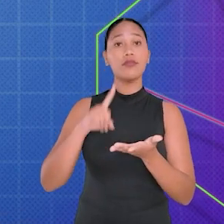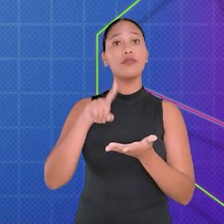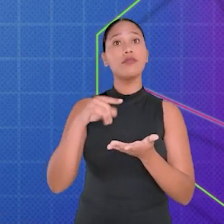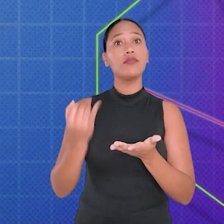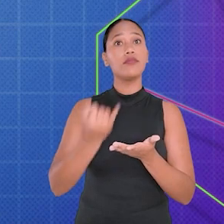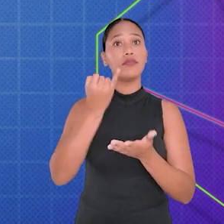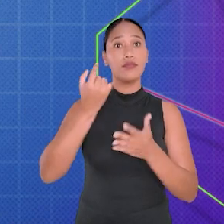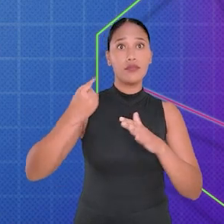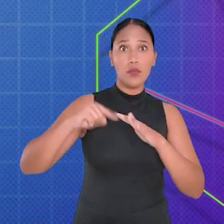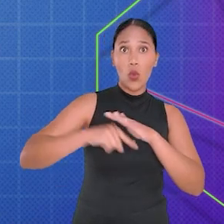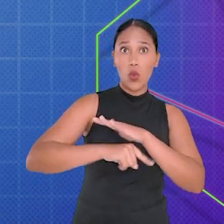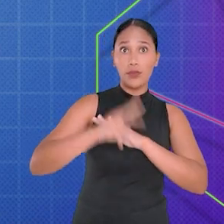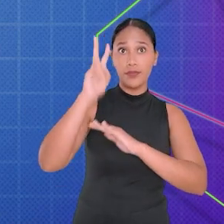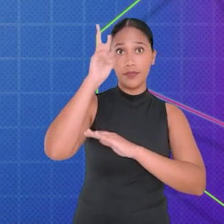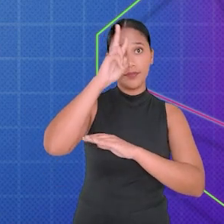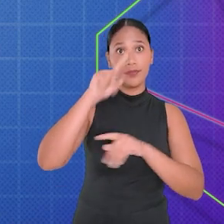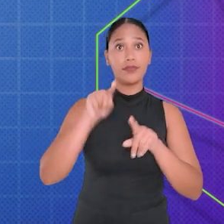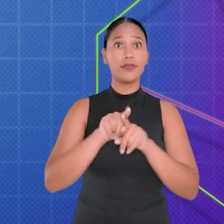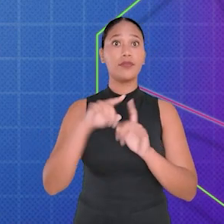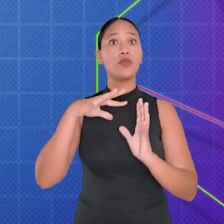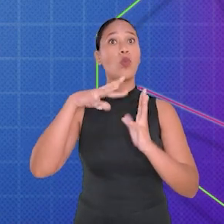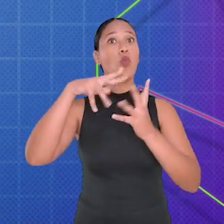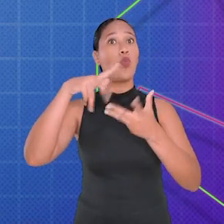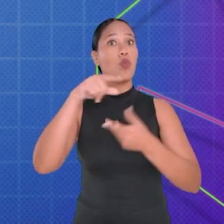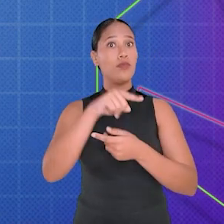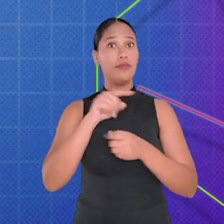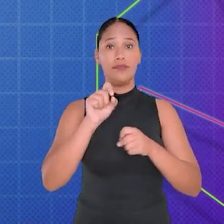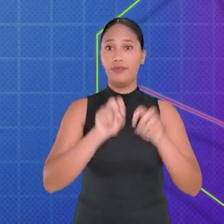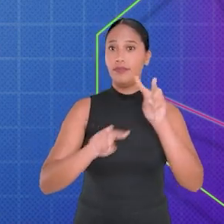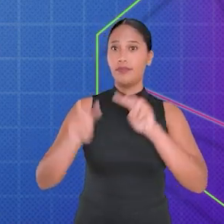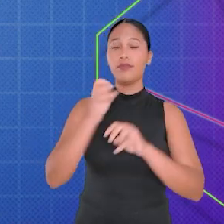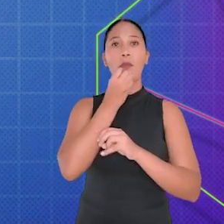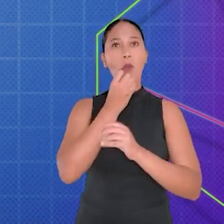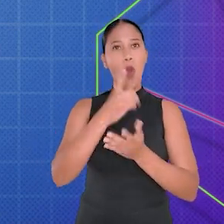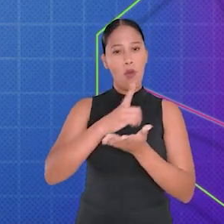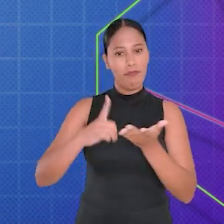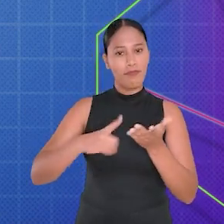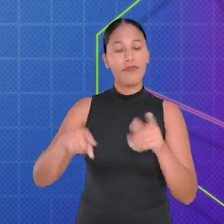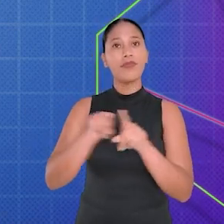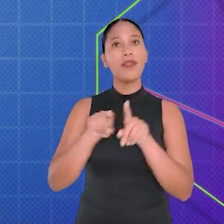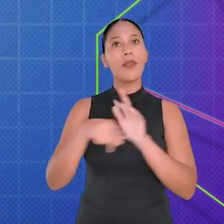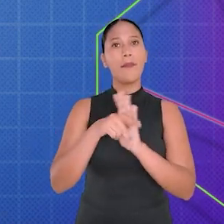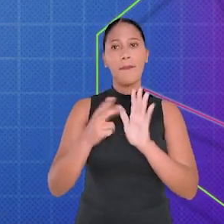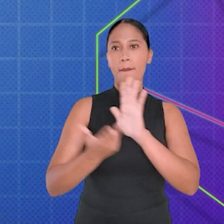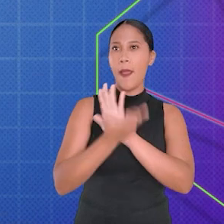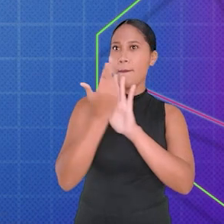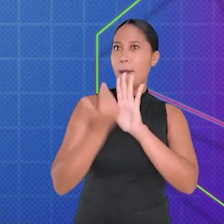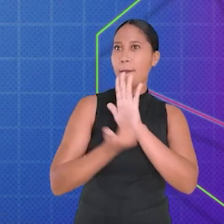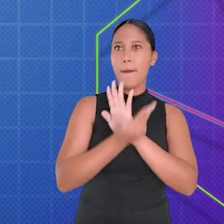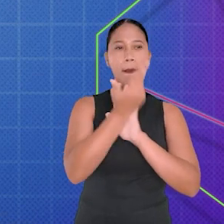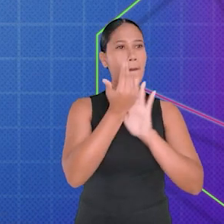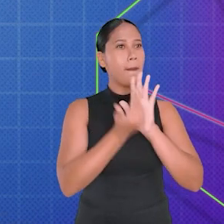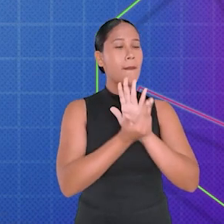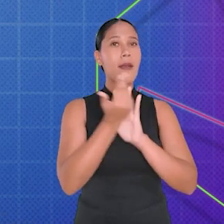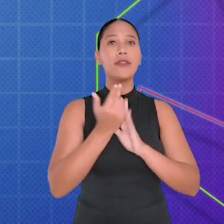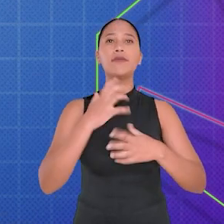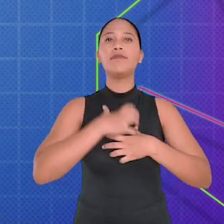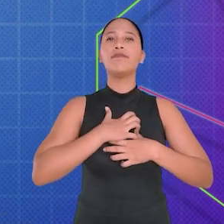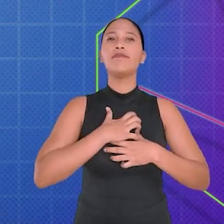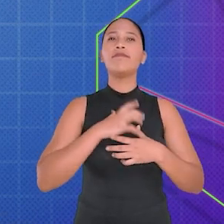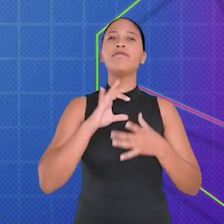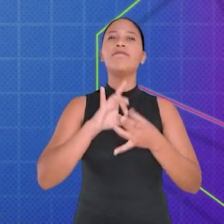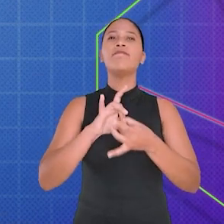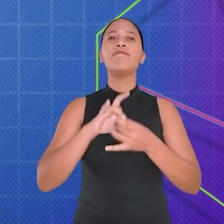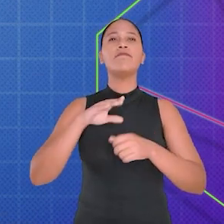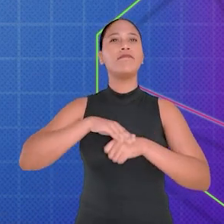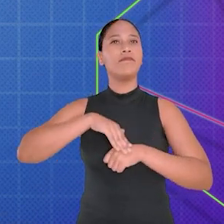jogos também é importante para a imersão do jogador na história e no universo do jogo. Cenários bem desenhados e personagens carismáticos podem fazer com que o